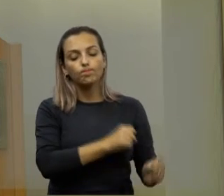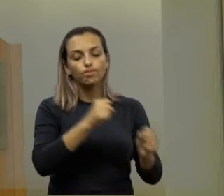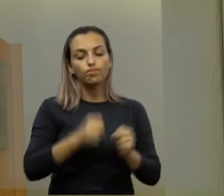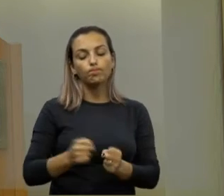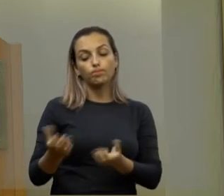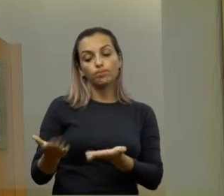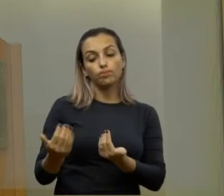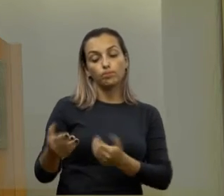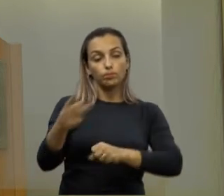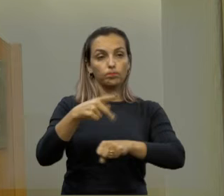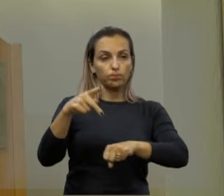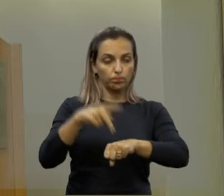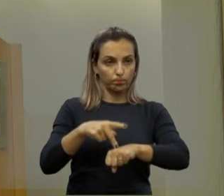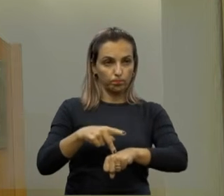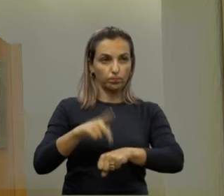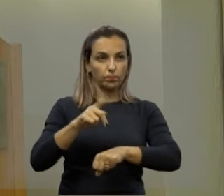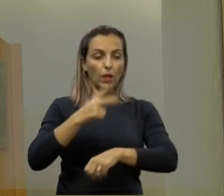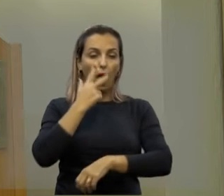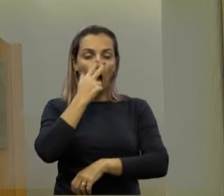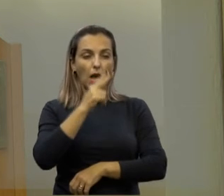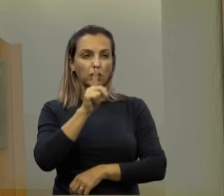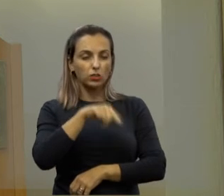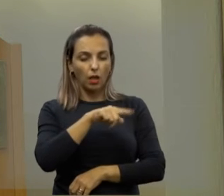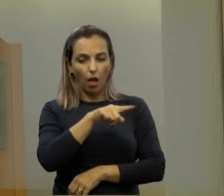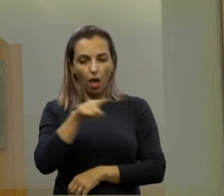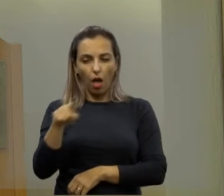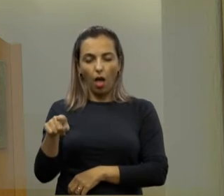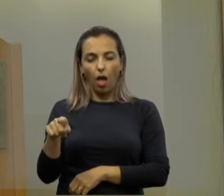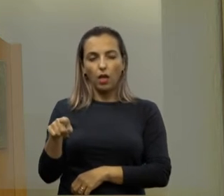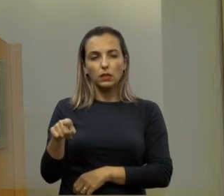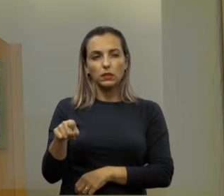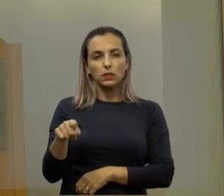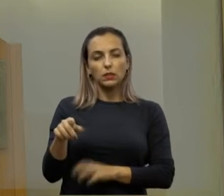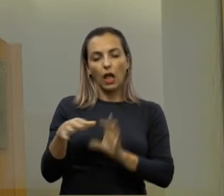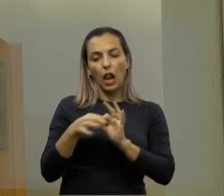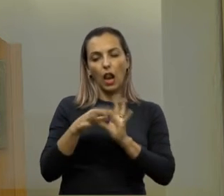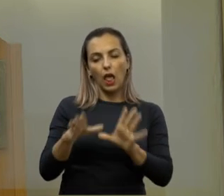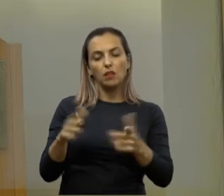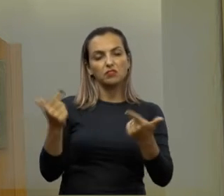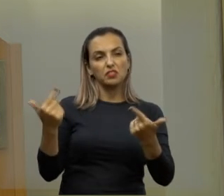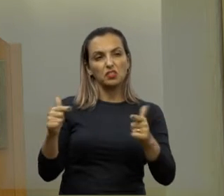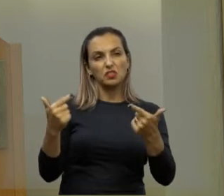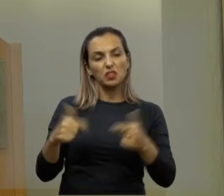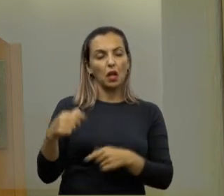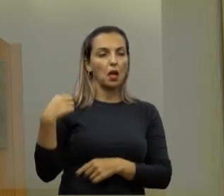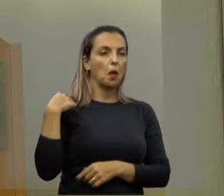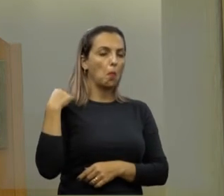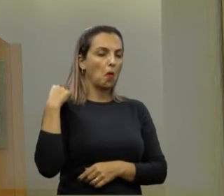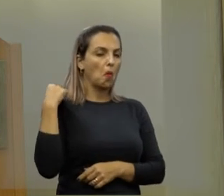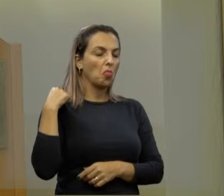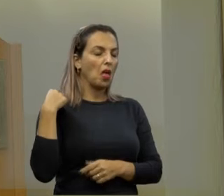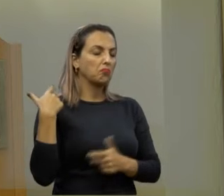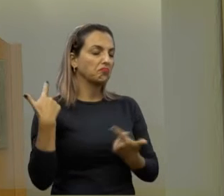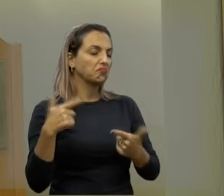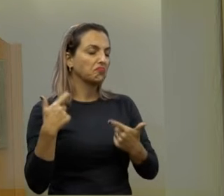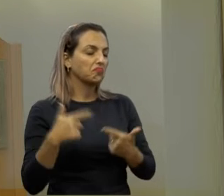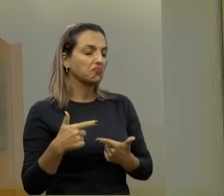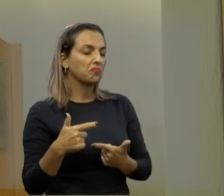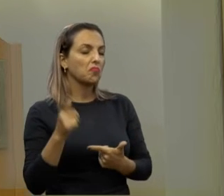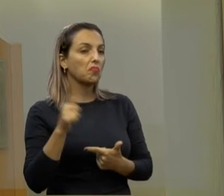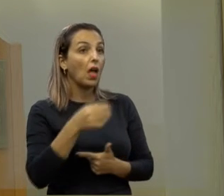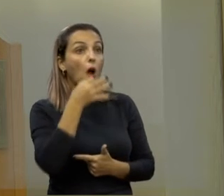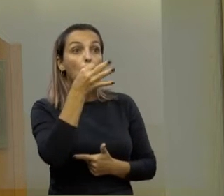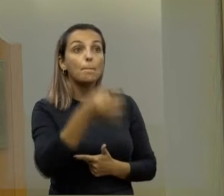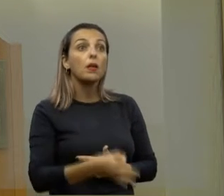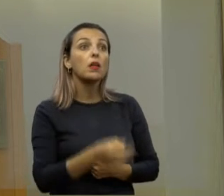nosso país a gente acha que eles não são Independência a gente acha que eles não são autônomos a gente acha que o jovem